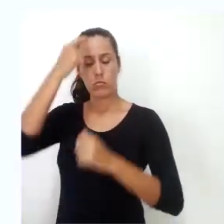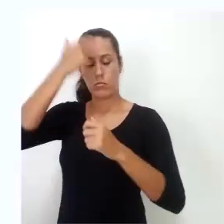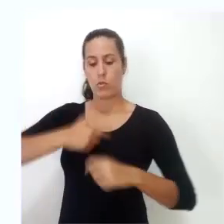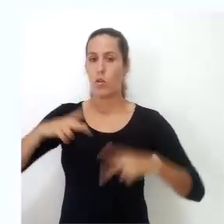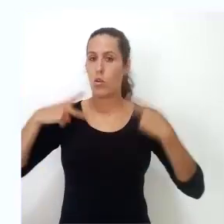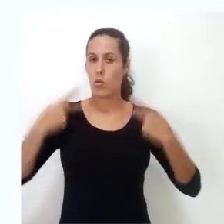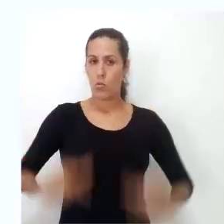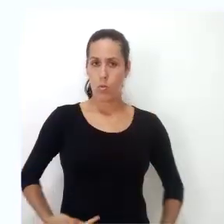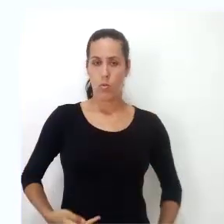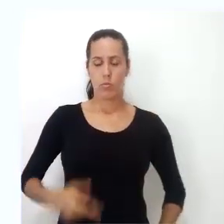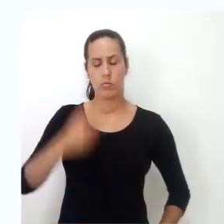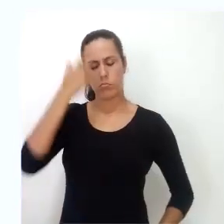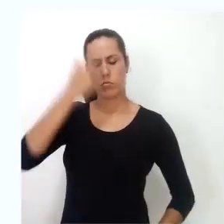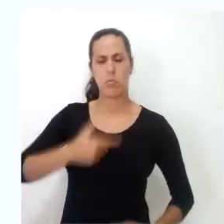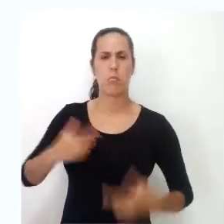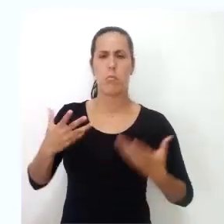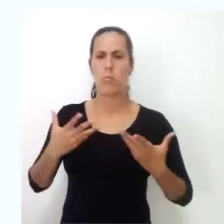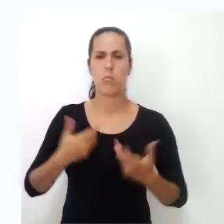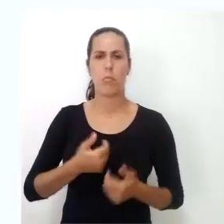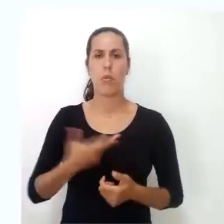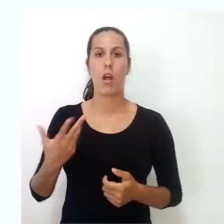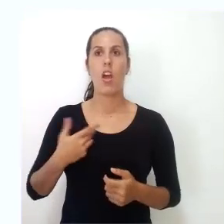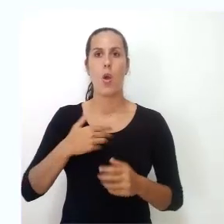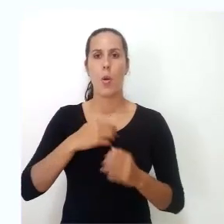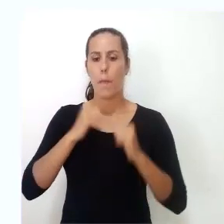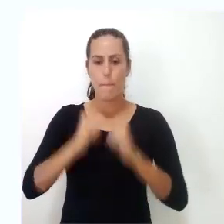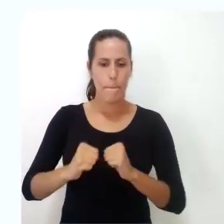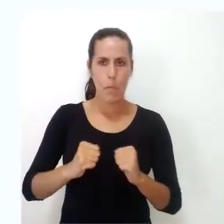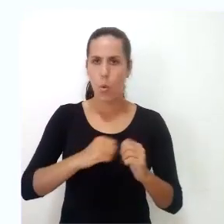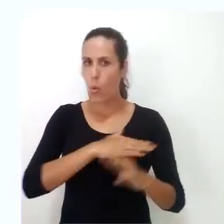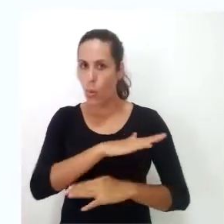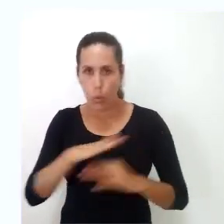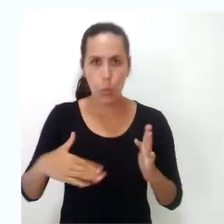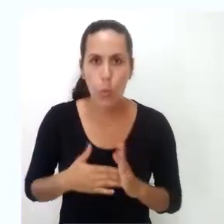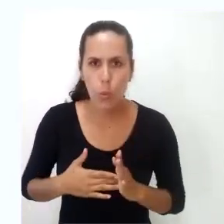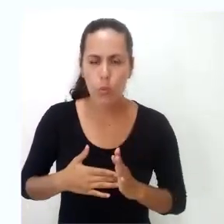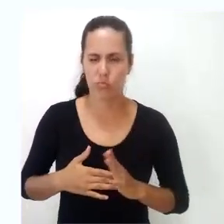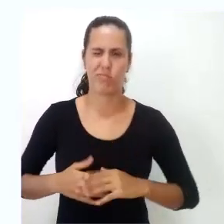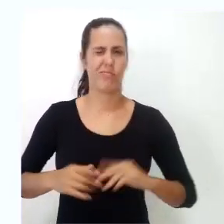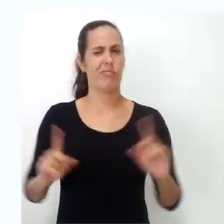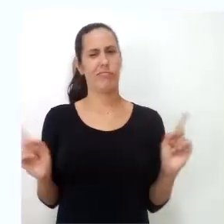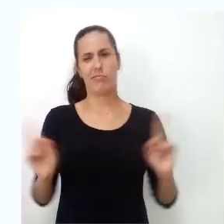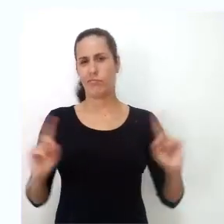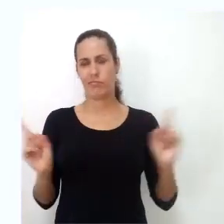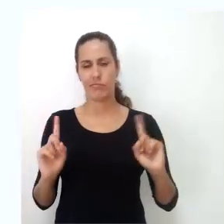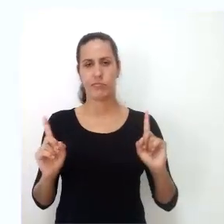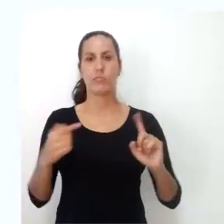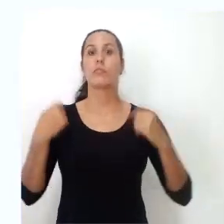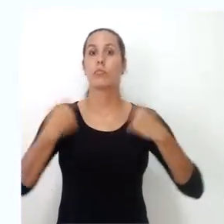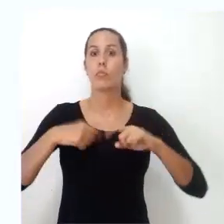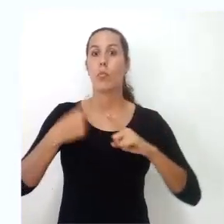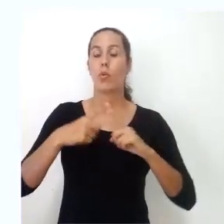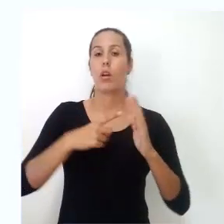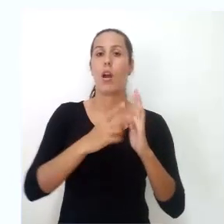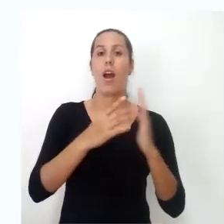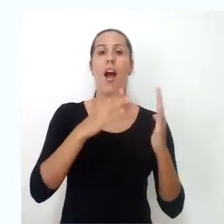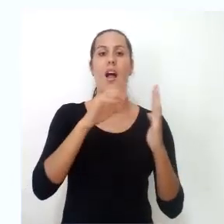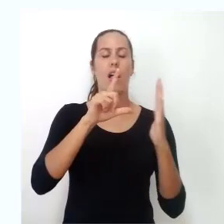posso tudo porque há uma lei que me barra, certo? Eu tenho direitos e também